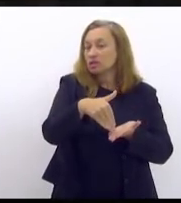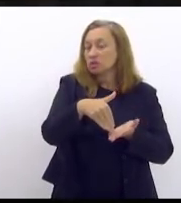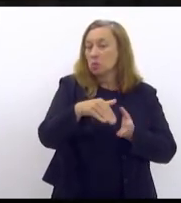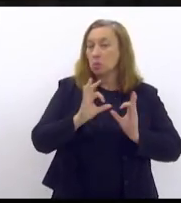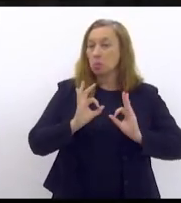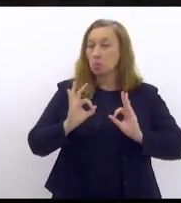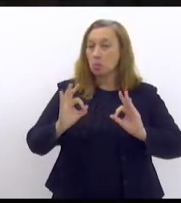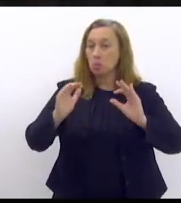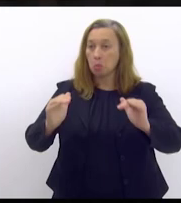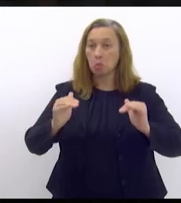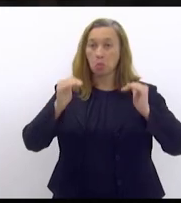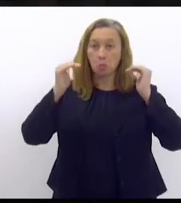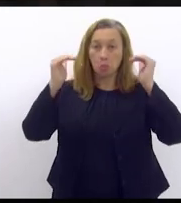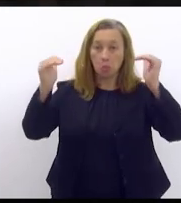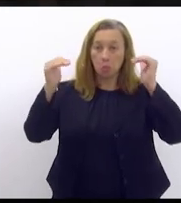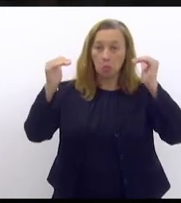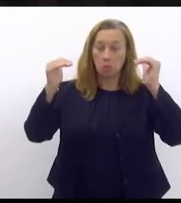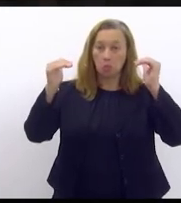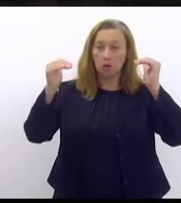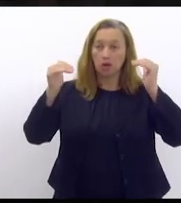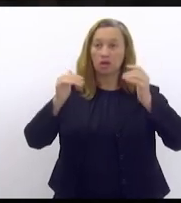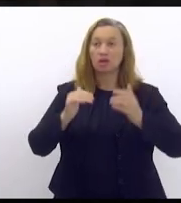Extraordinária